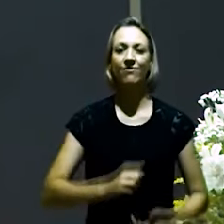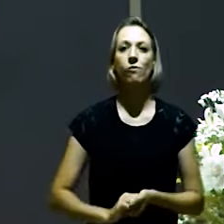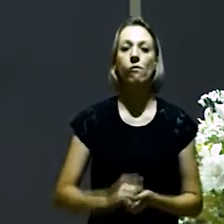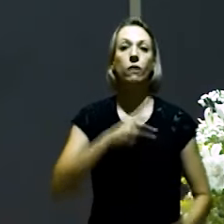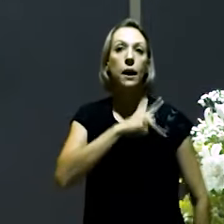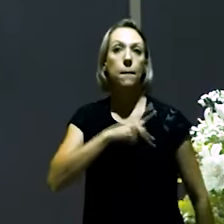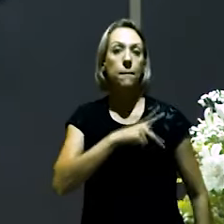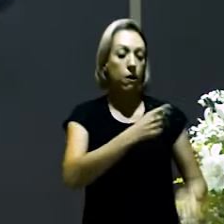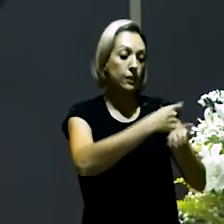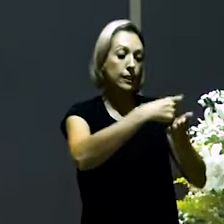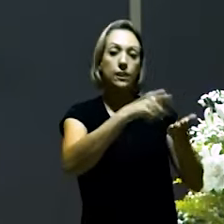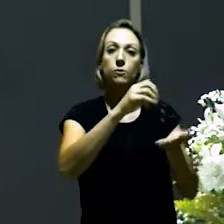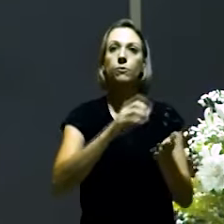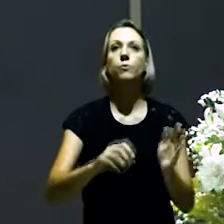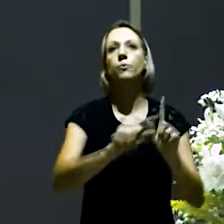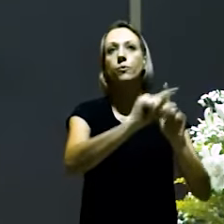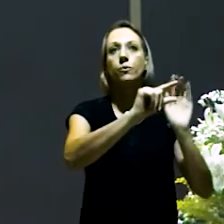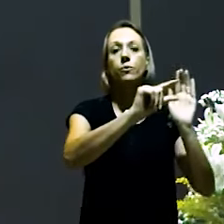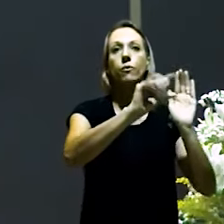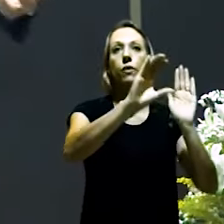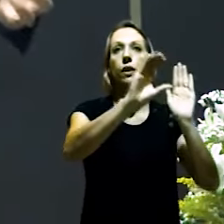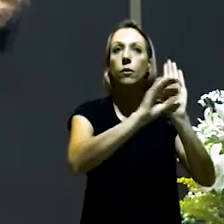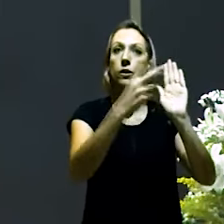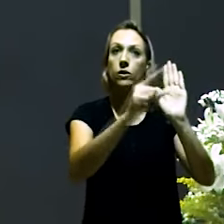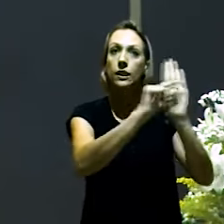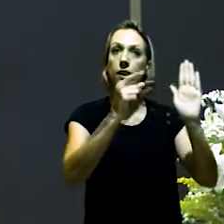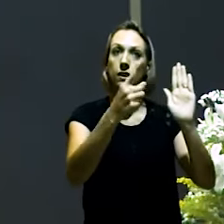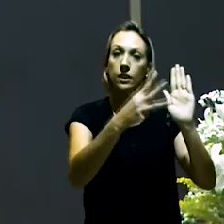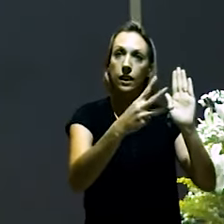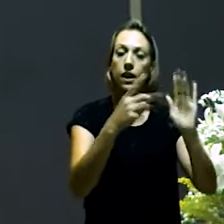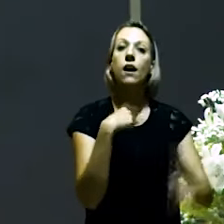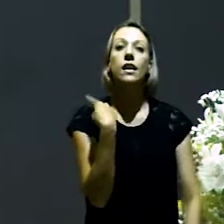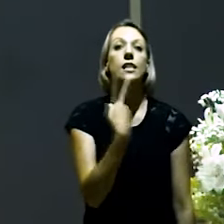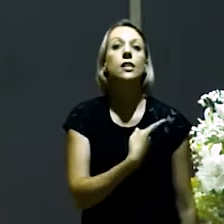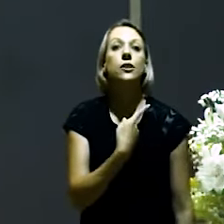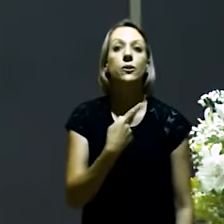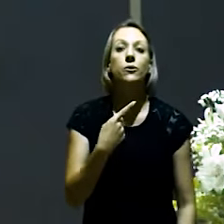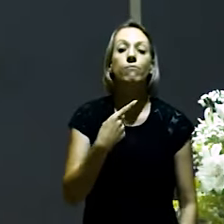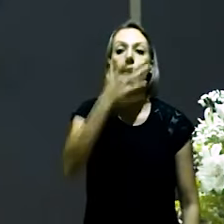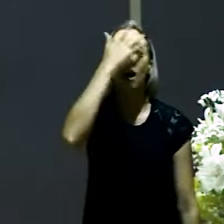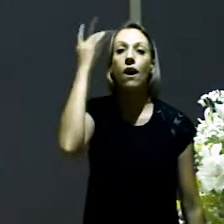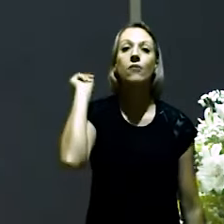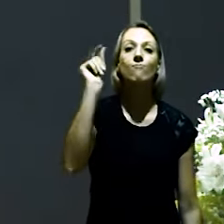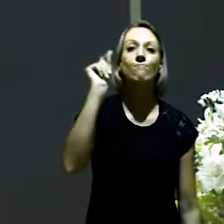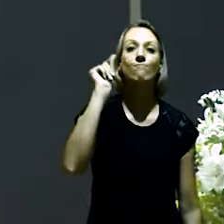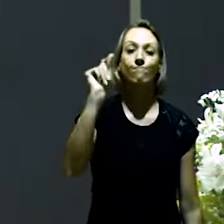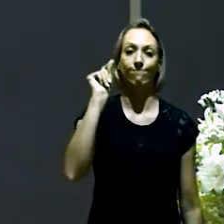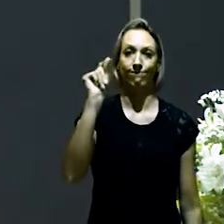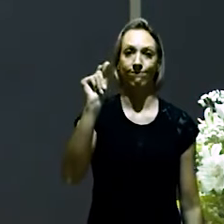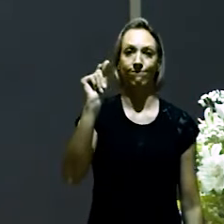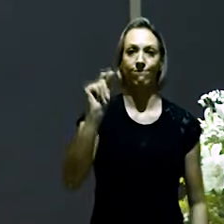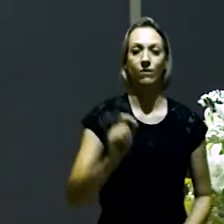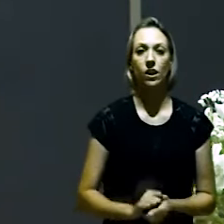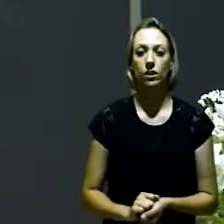no versículo 13 do capítulo 2, ele vai dizer quem somos nós nessa batalha. Ele vai dizer qual era a nossa condição